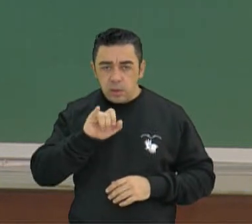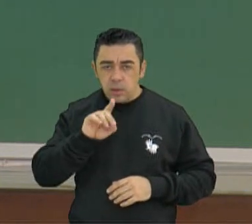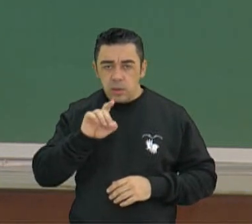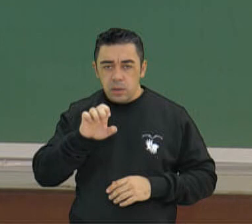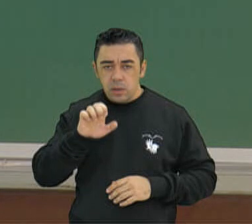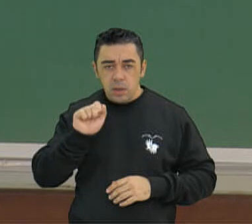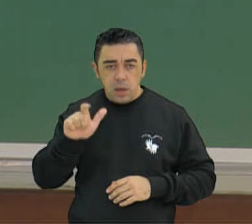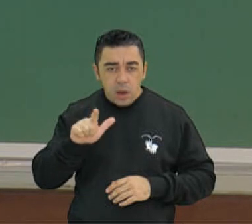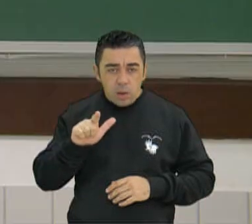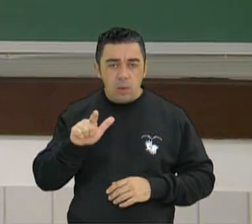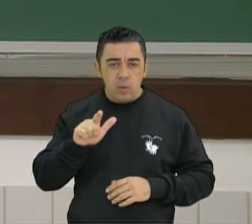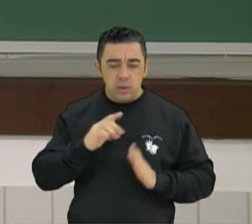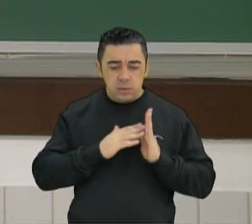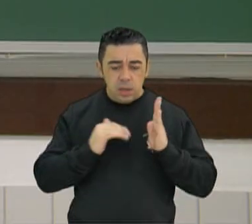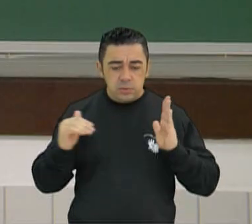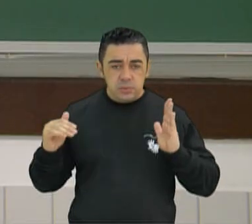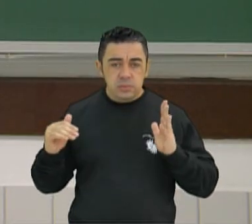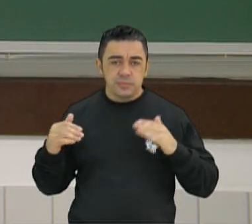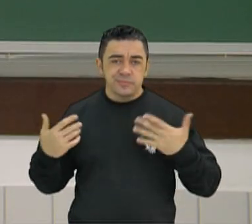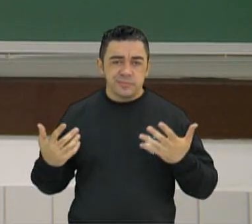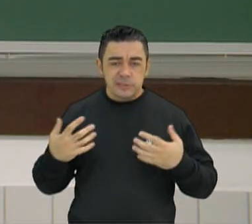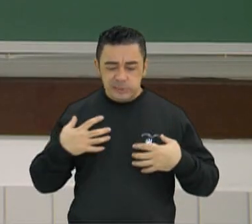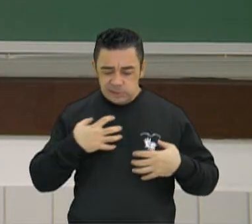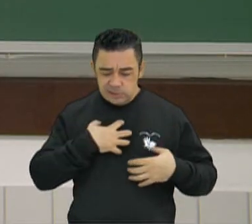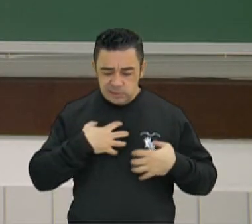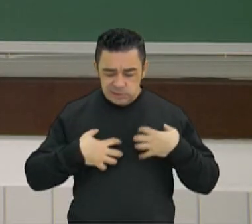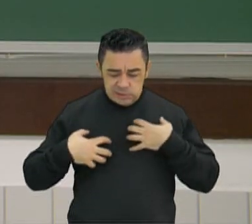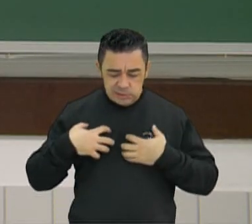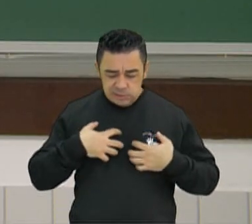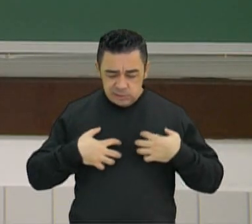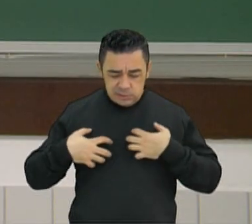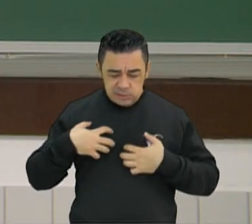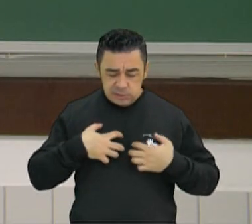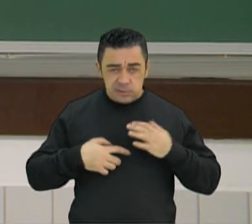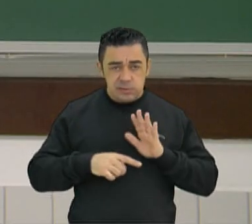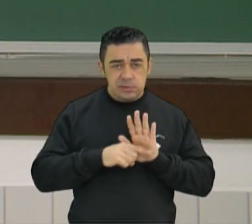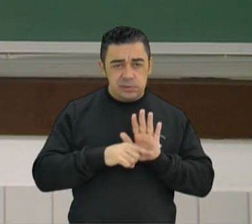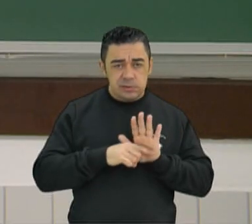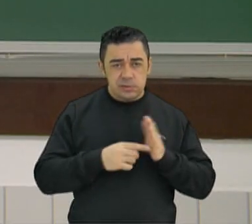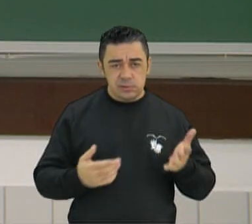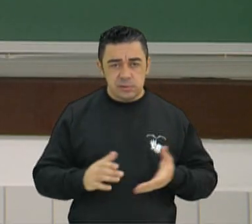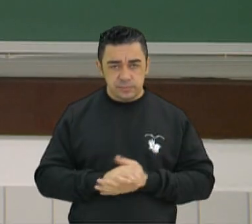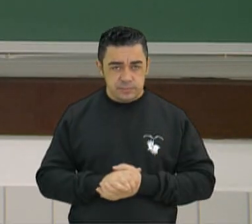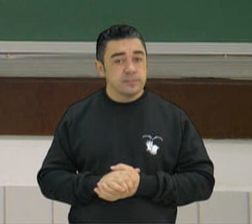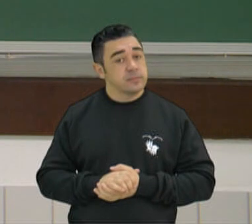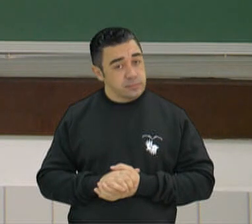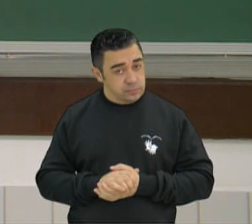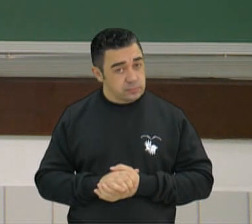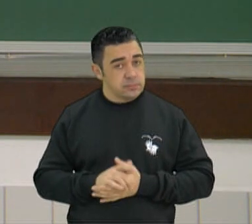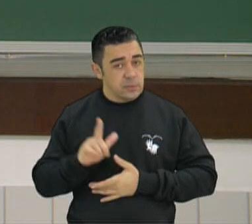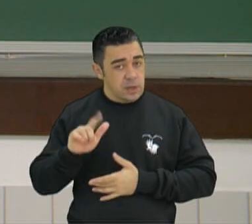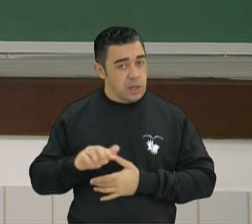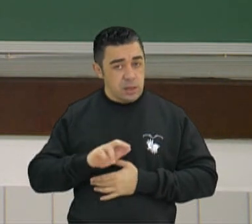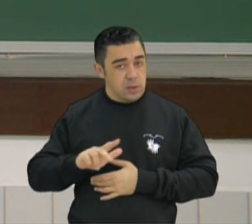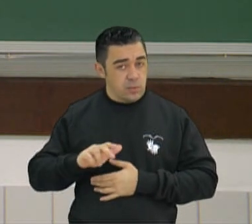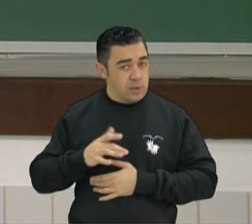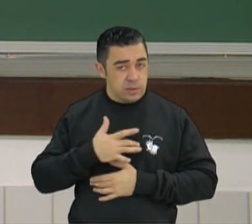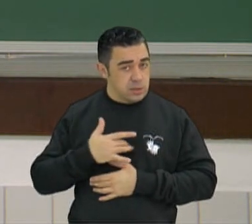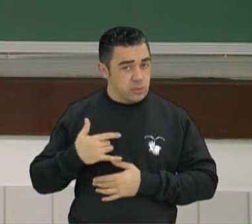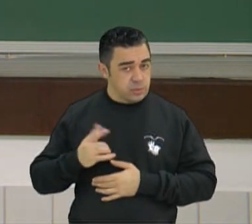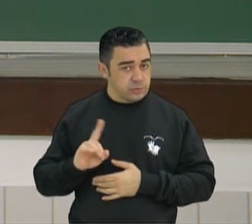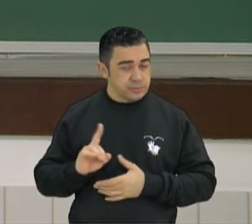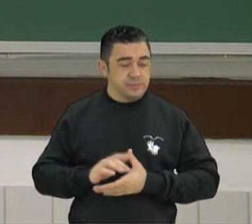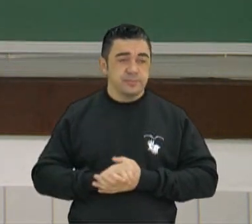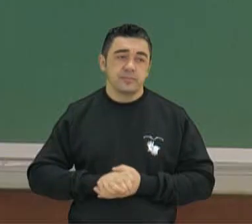padrão estético vai gerando esses sentimentos negativos nas pessoas. E isso não é saúde.